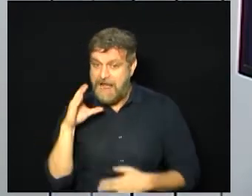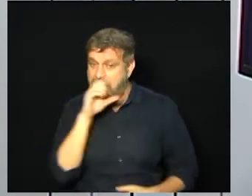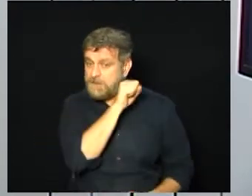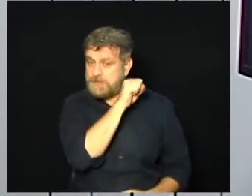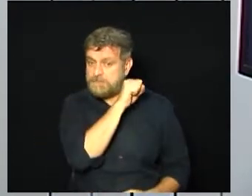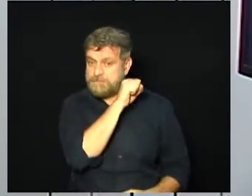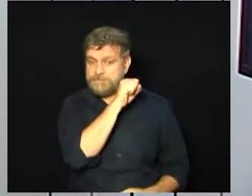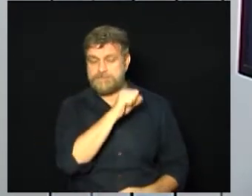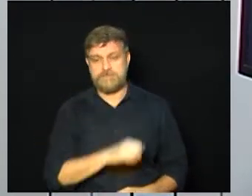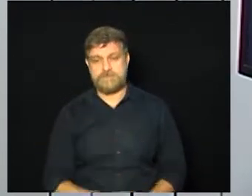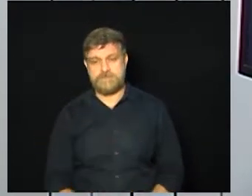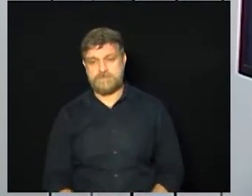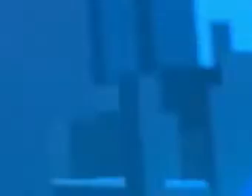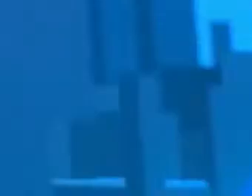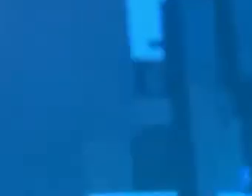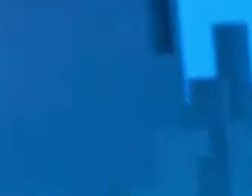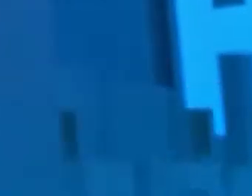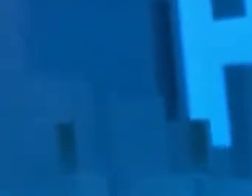rapidinho.